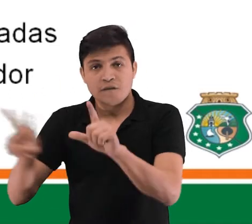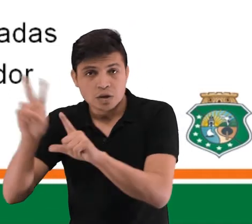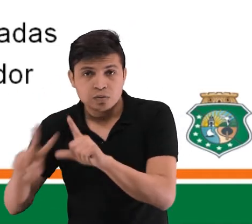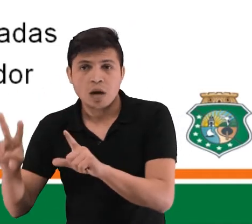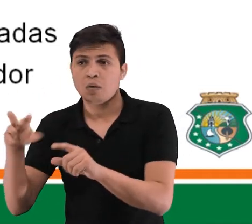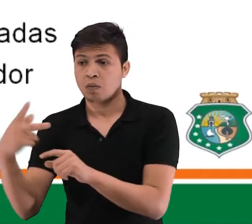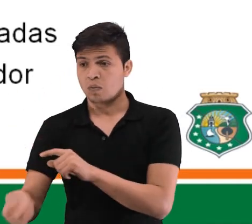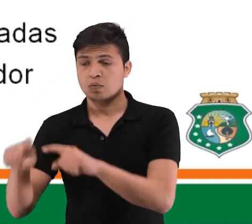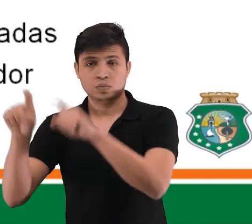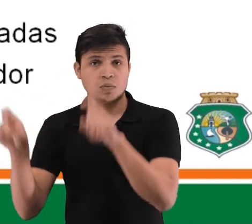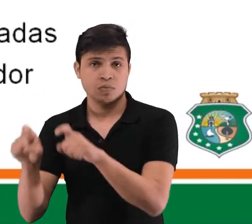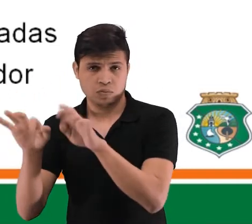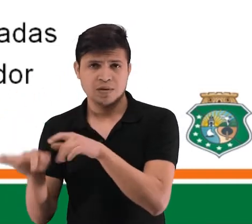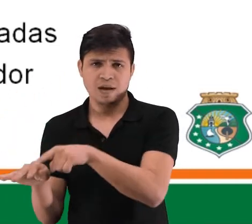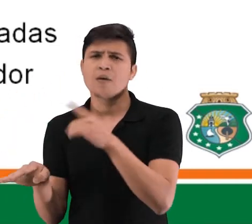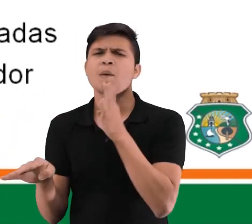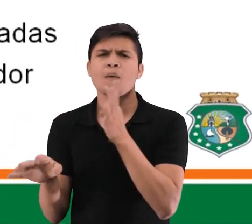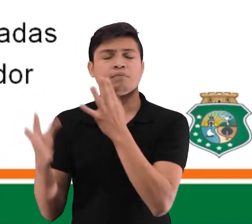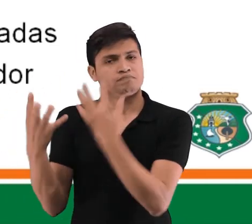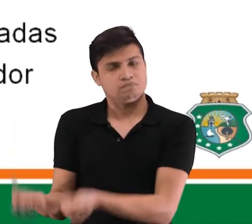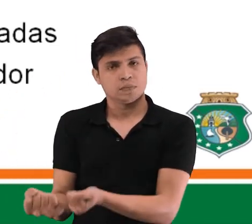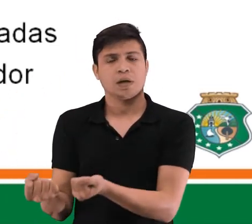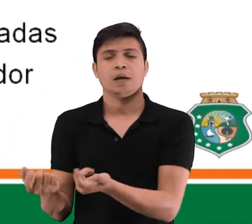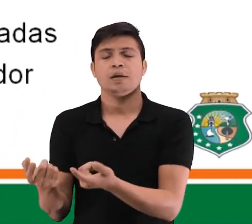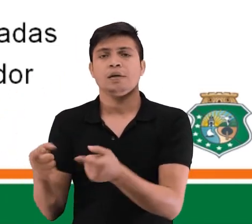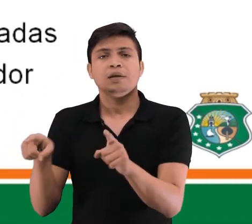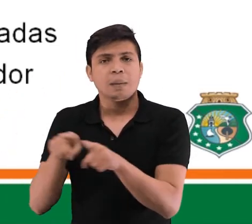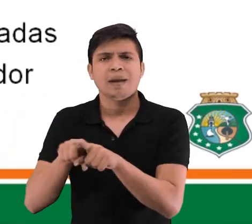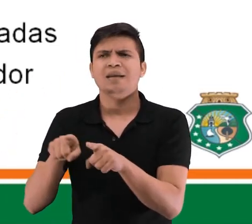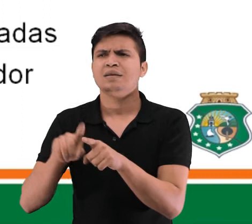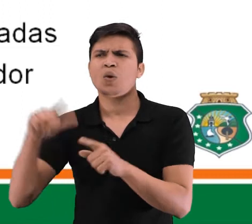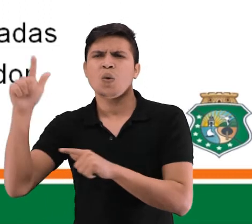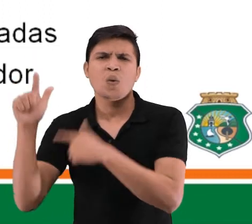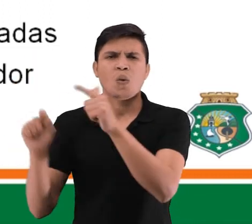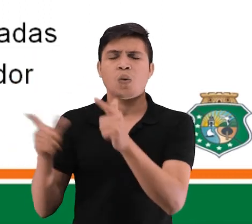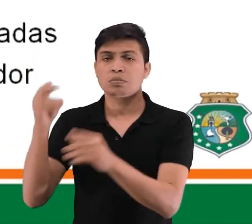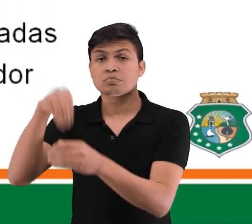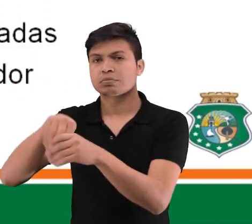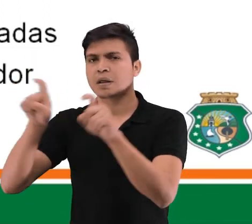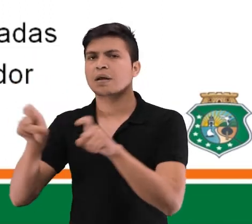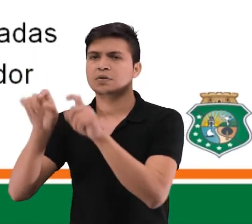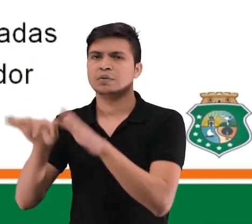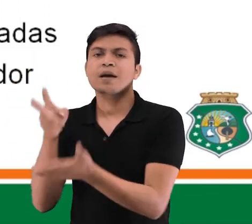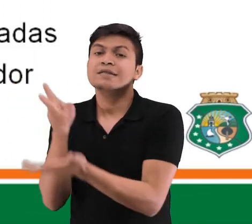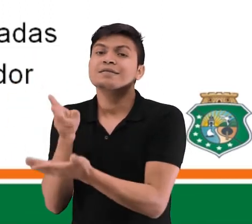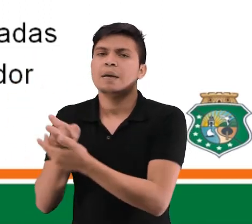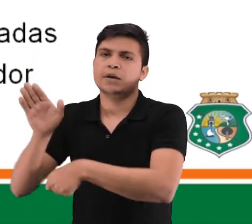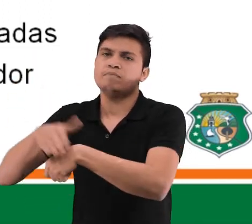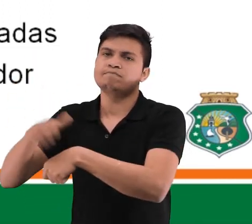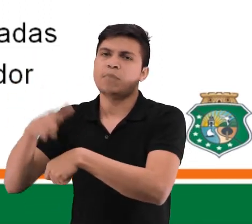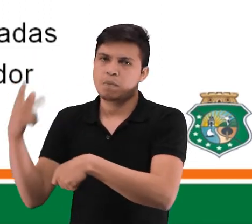ele reconhecer e aceitar, e os outros componentes do seu computador, sempre em automático